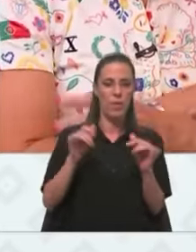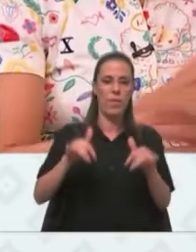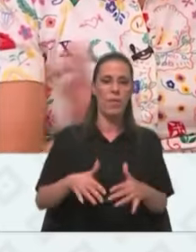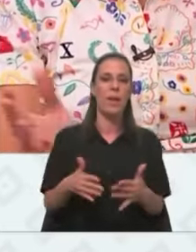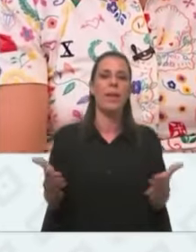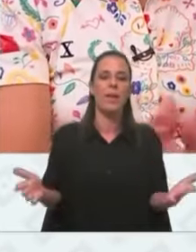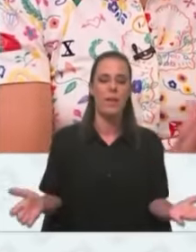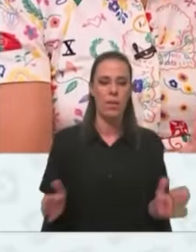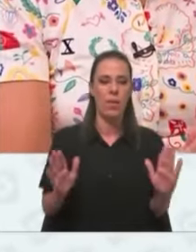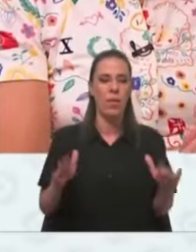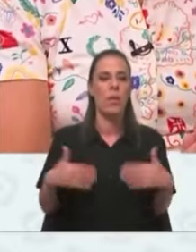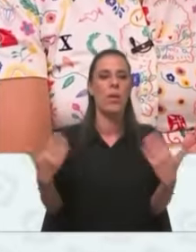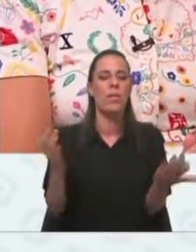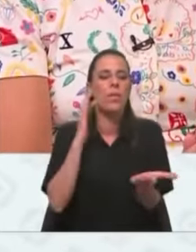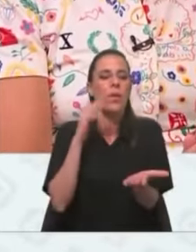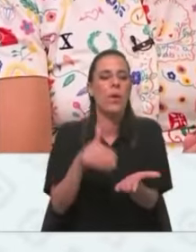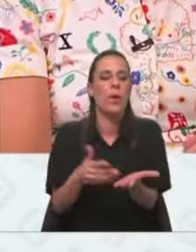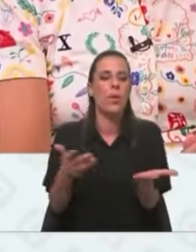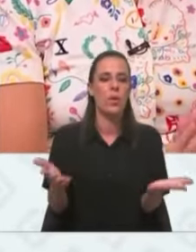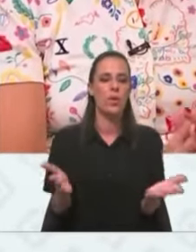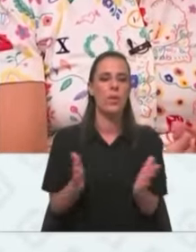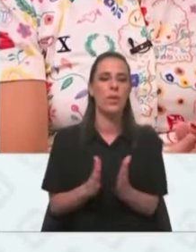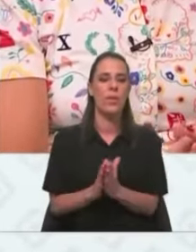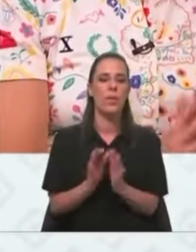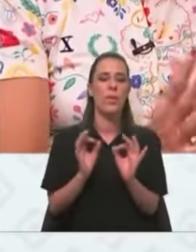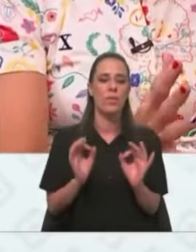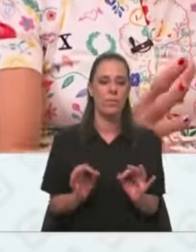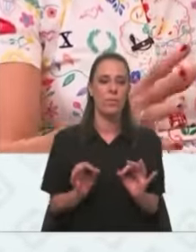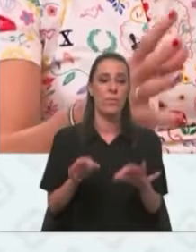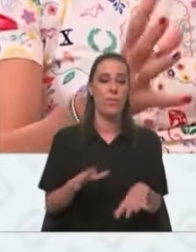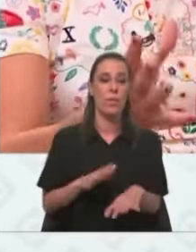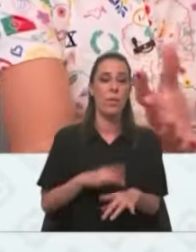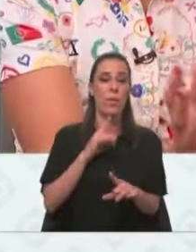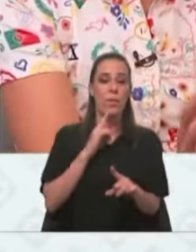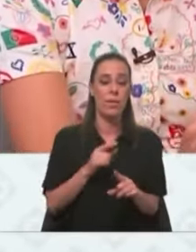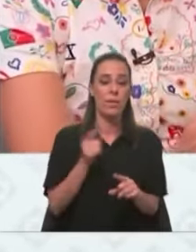seja qual for o resultado. E cheguei ao fim muito por ele, porque ele apareceu naquele momento.